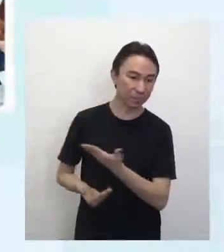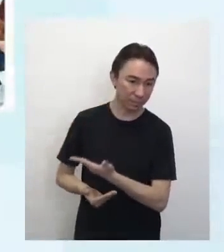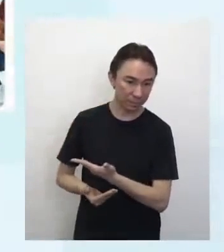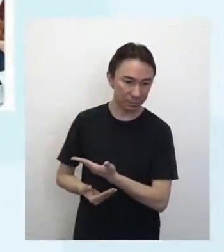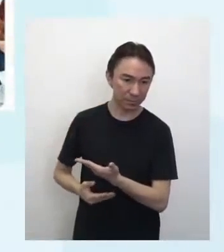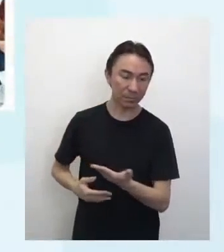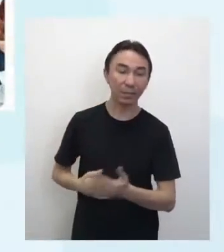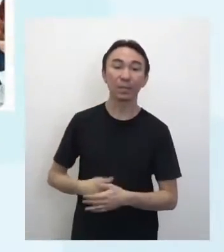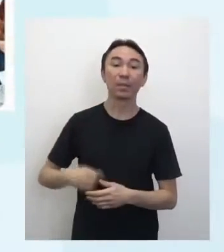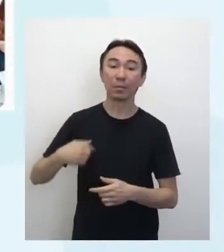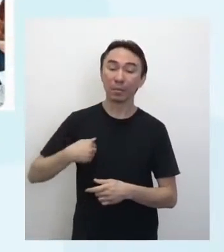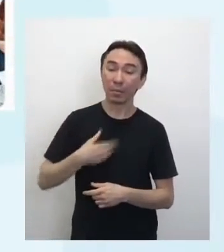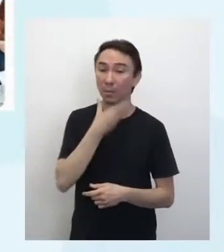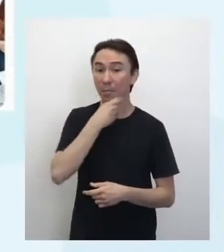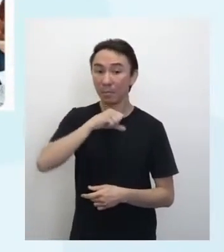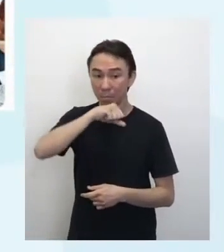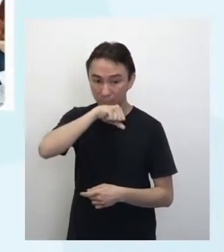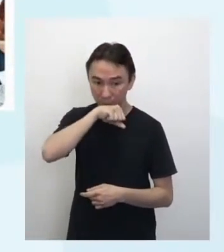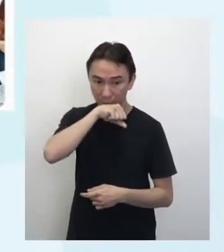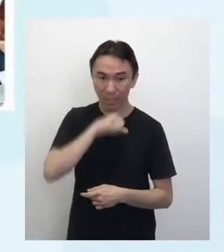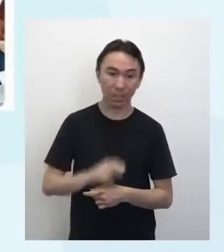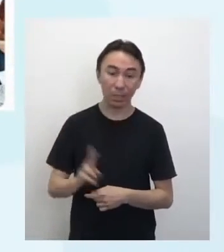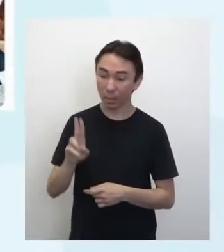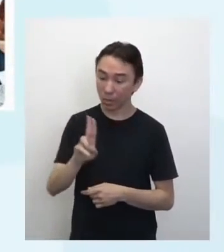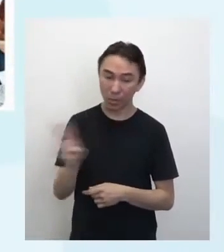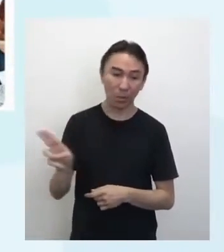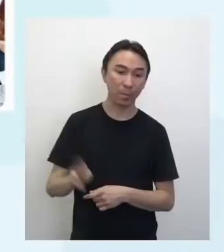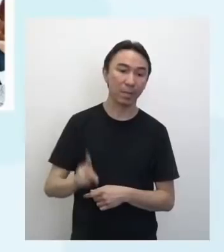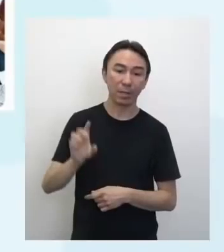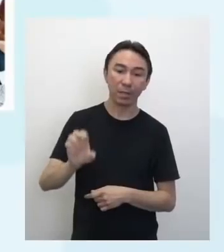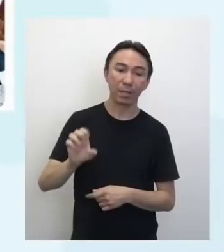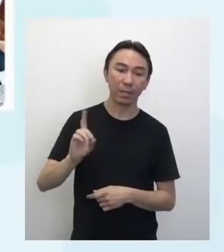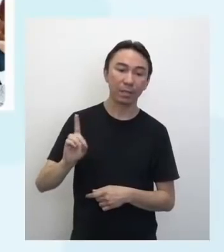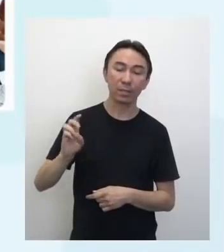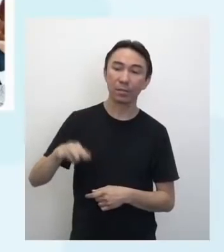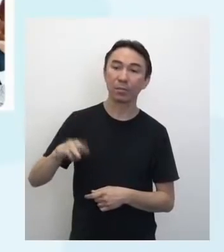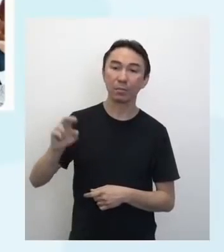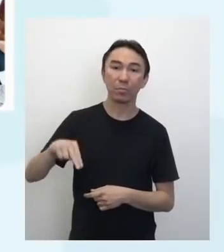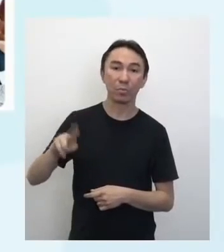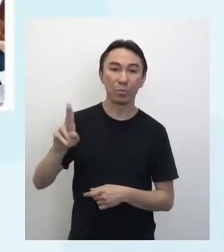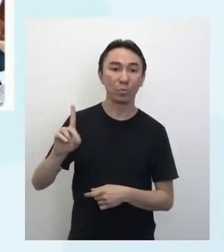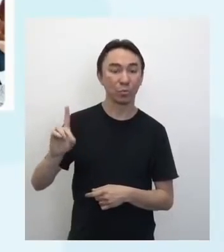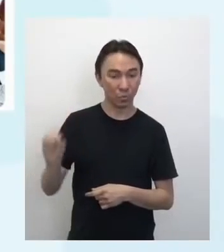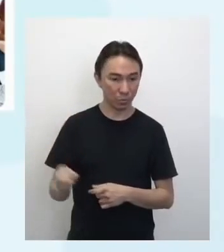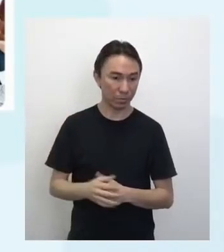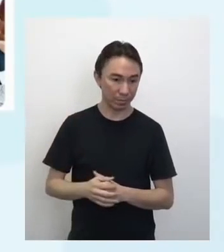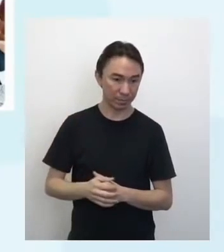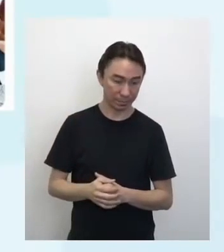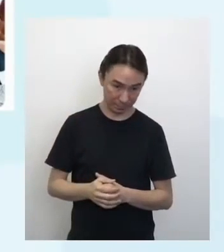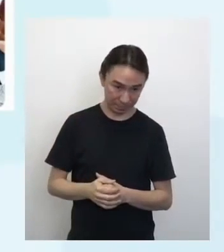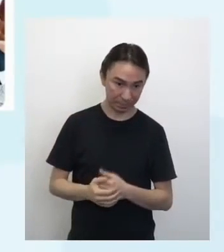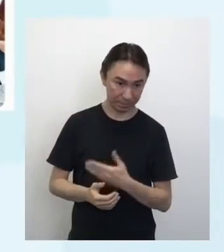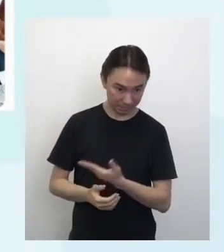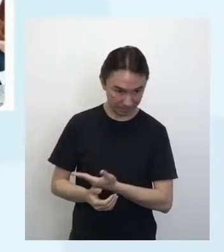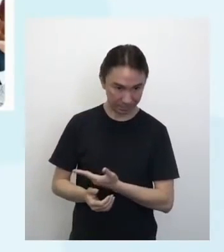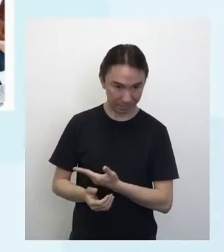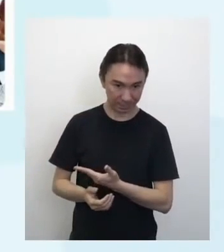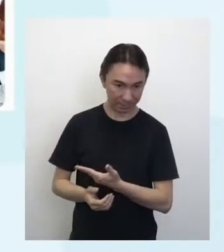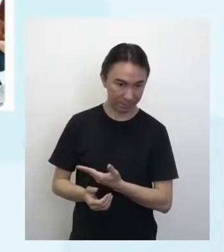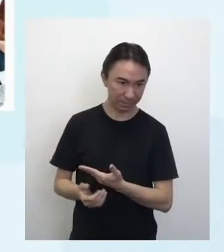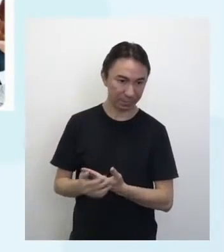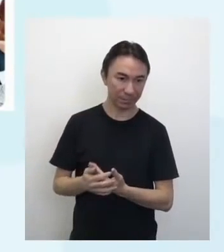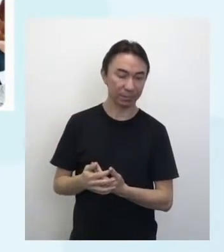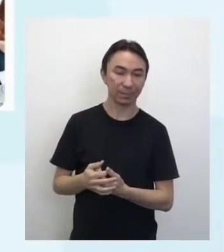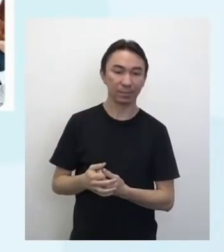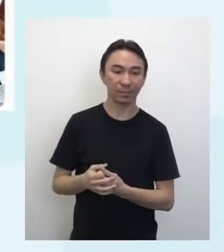mais então aqui para quem não lembra vamos estar aqui a gente que eu quero falar o nome do meu pai eu não lembrei de